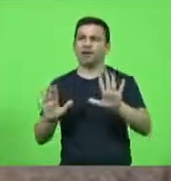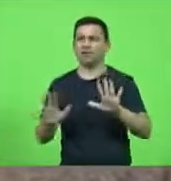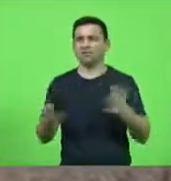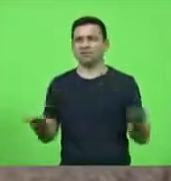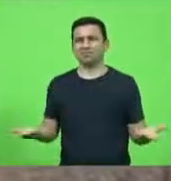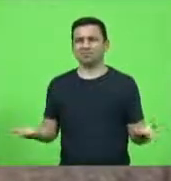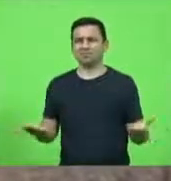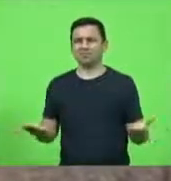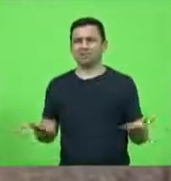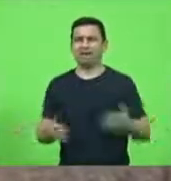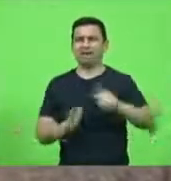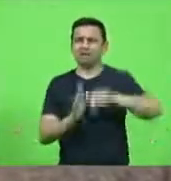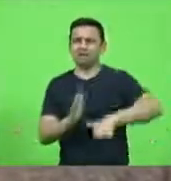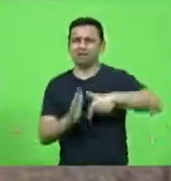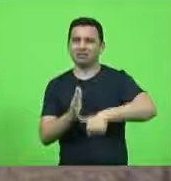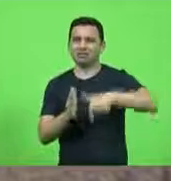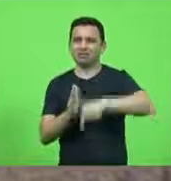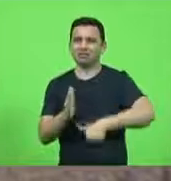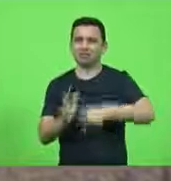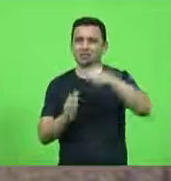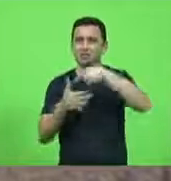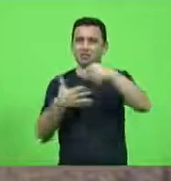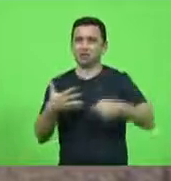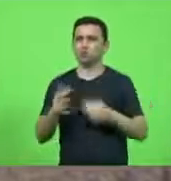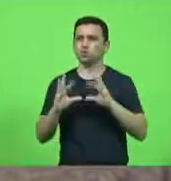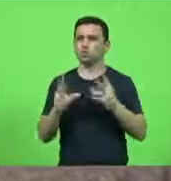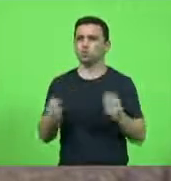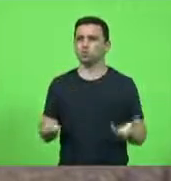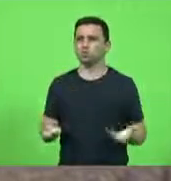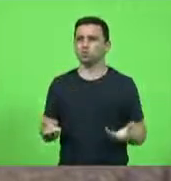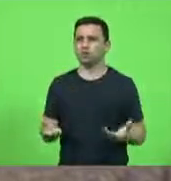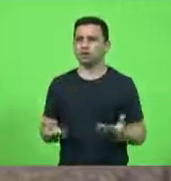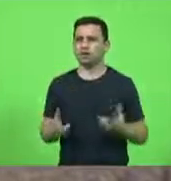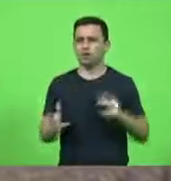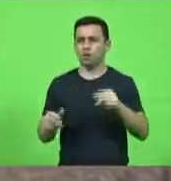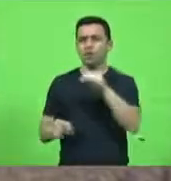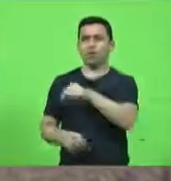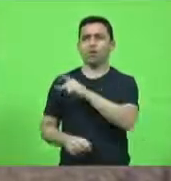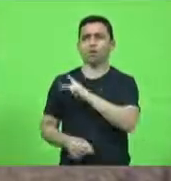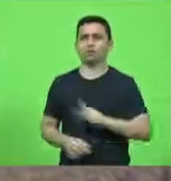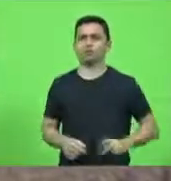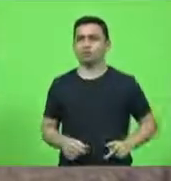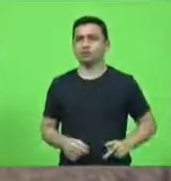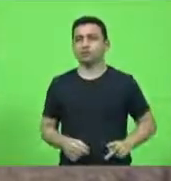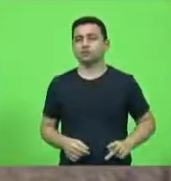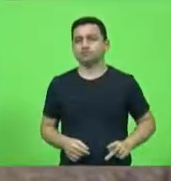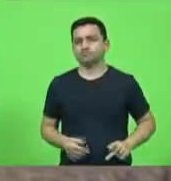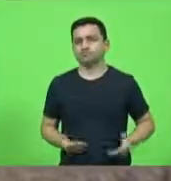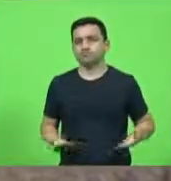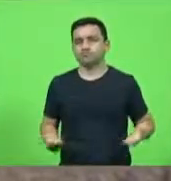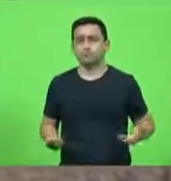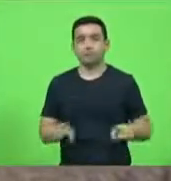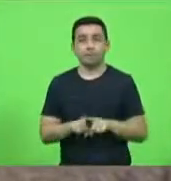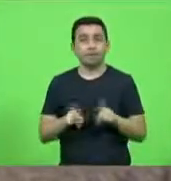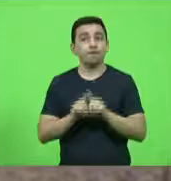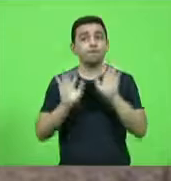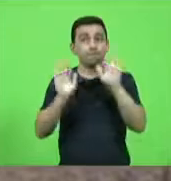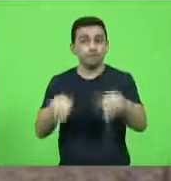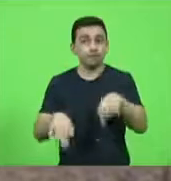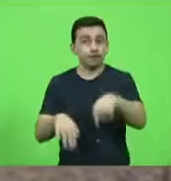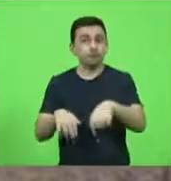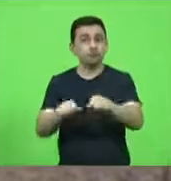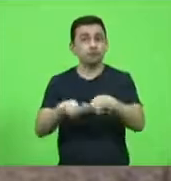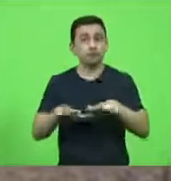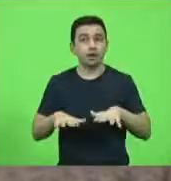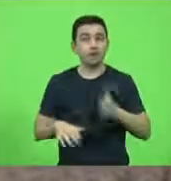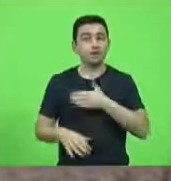de atrasar pautas, usar o cargo como presidente para atrasar pautas que você é ideologicamente contrário. E também, ao final dessa sessão, minha